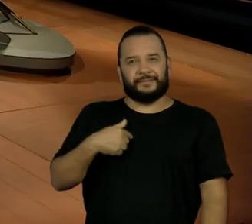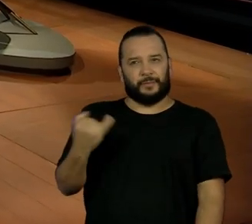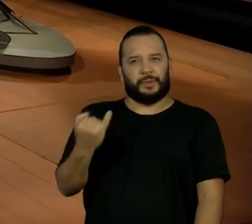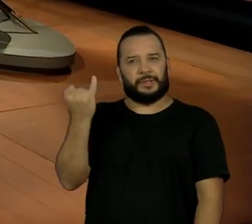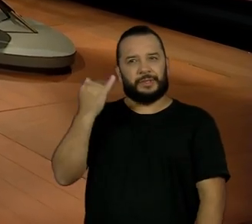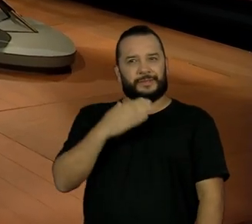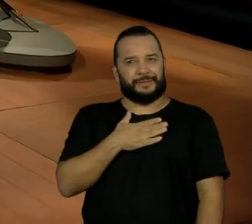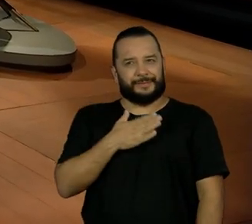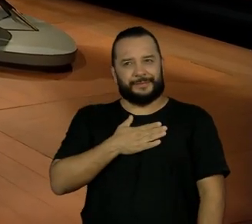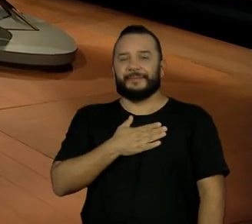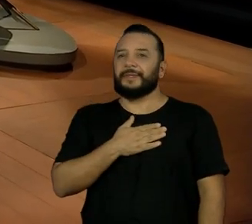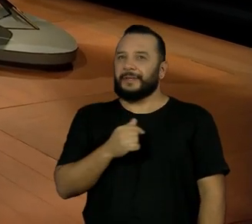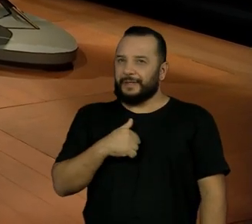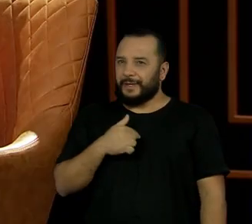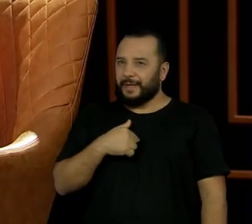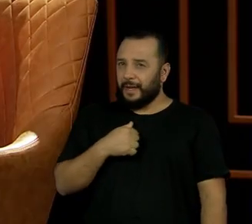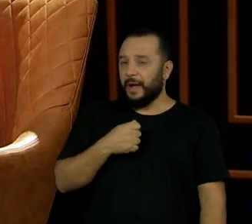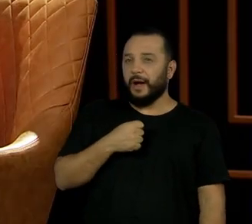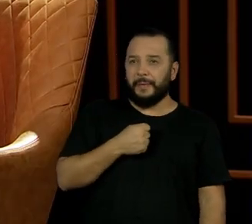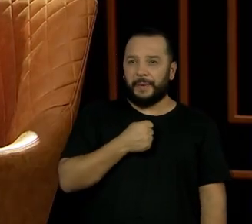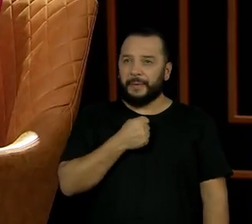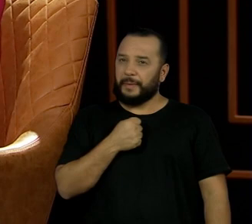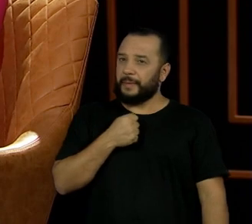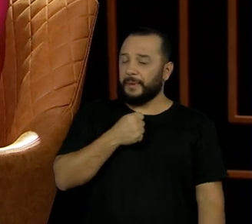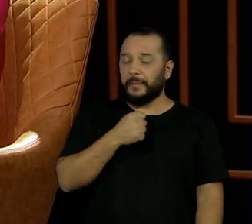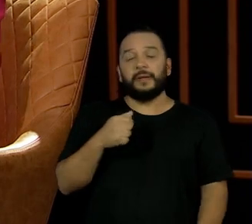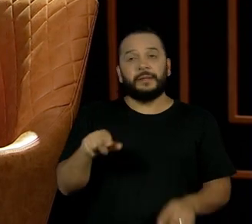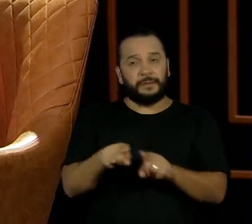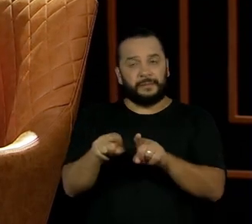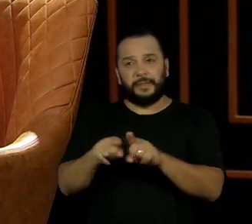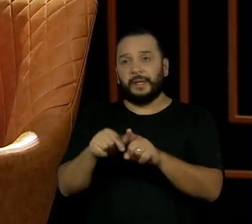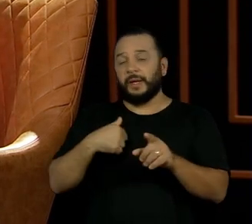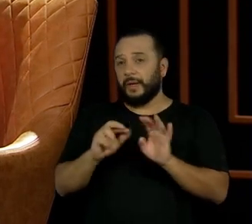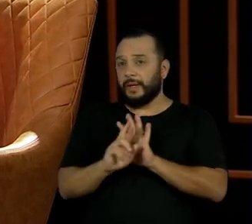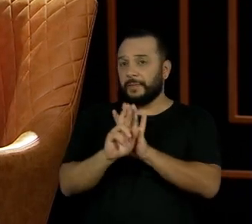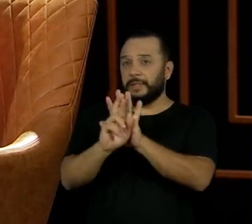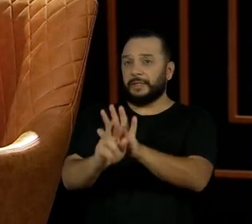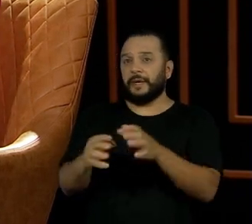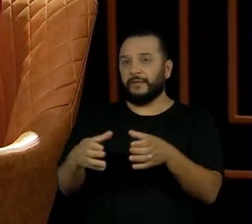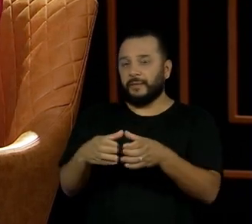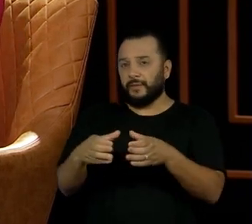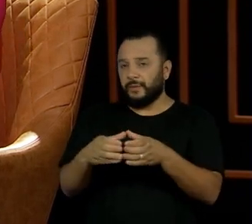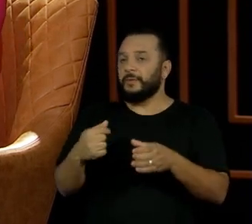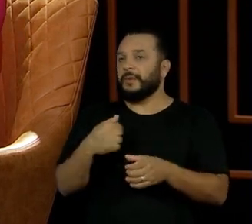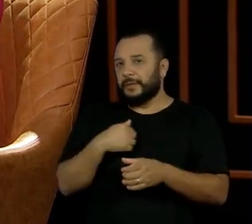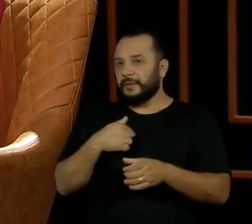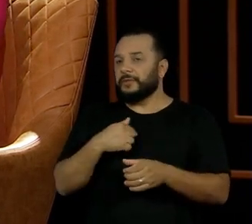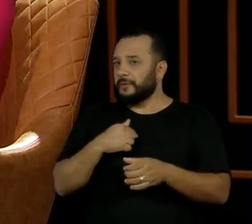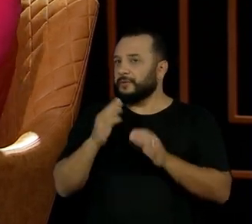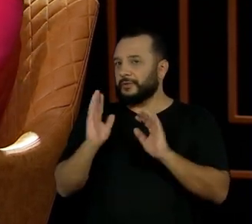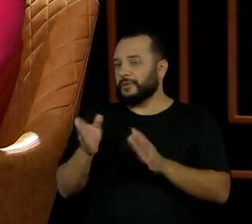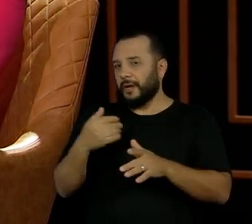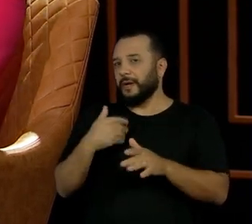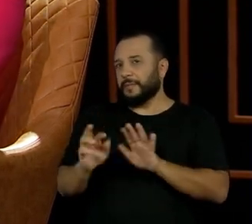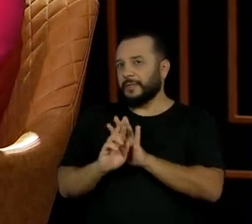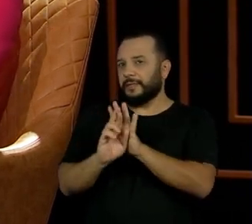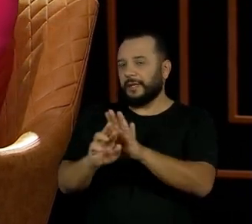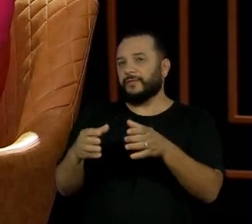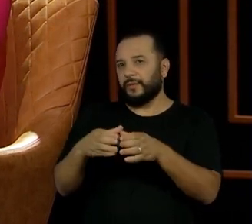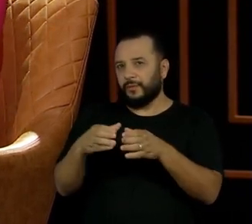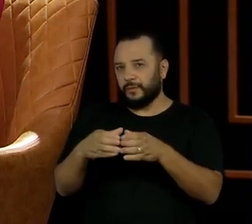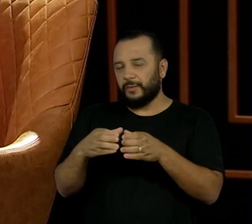já cantava assim era oradora da turma e já me apresentava ali para turma e tanto no